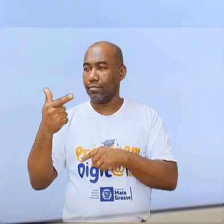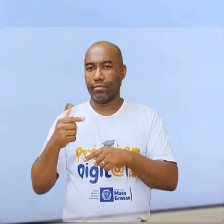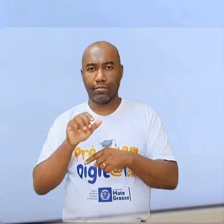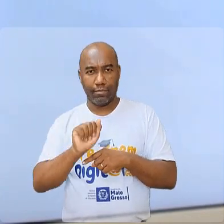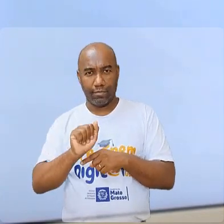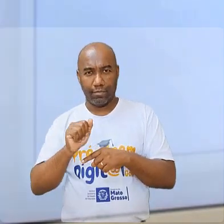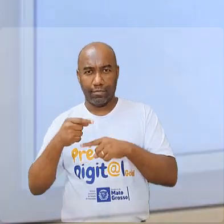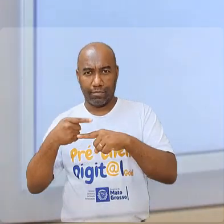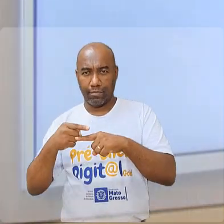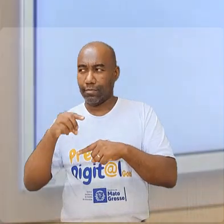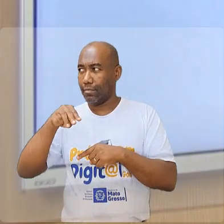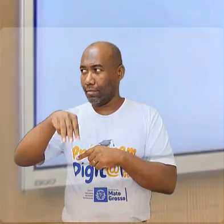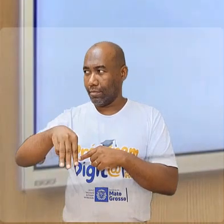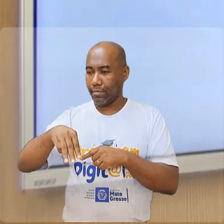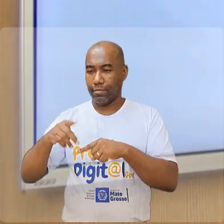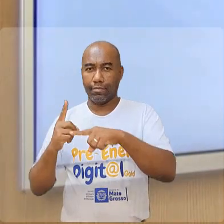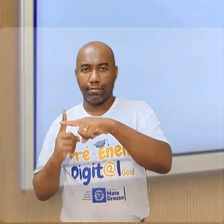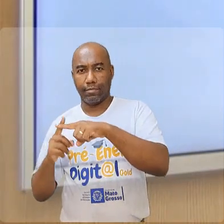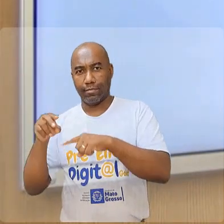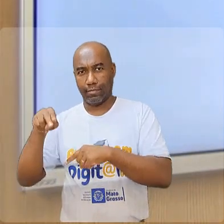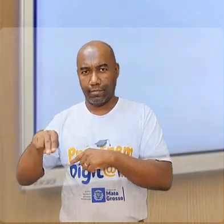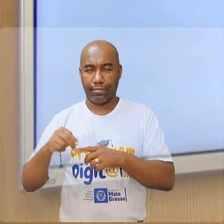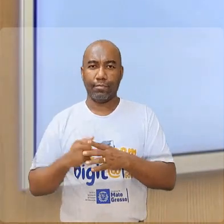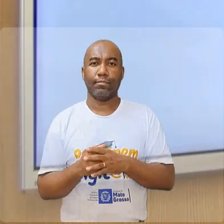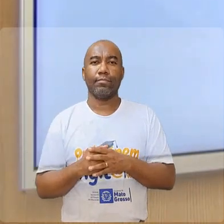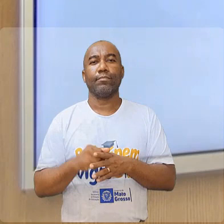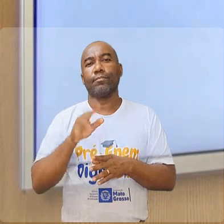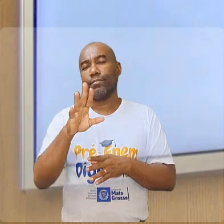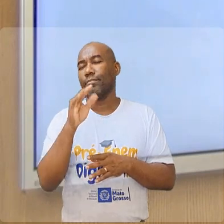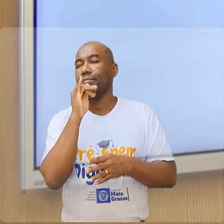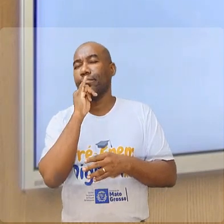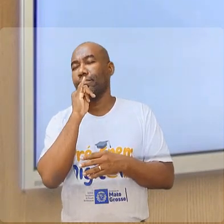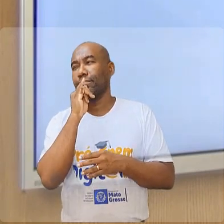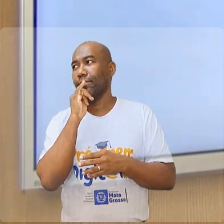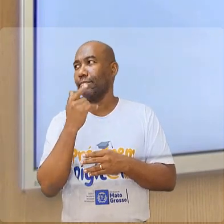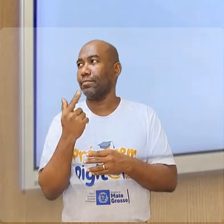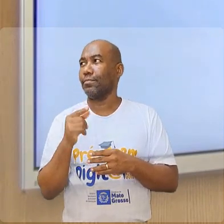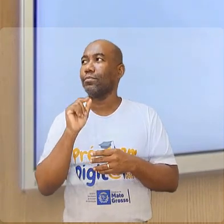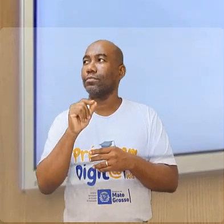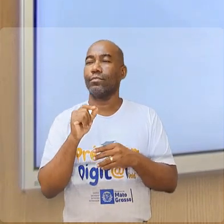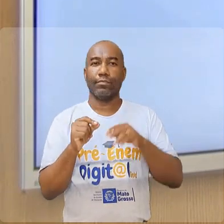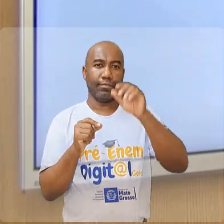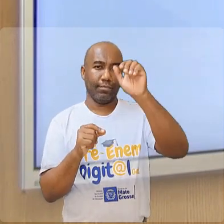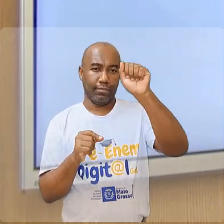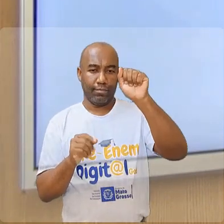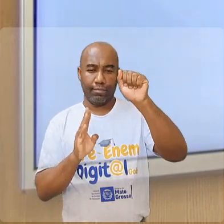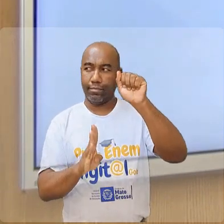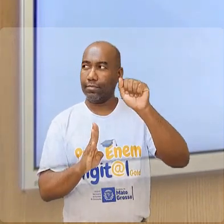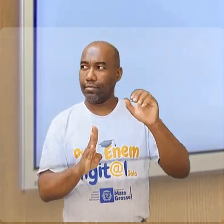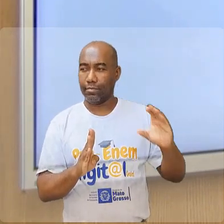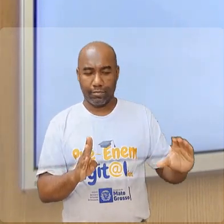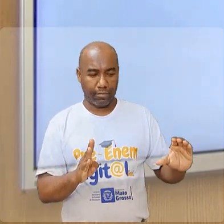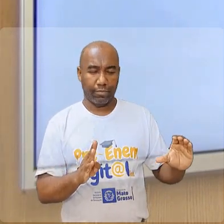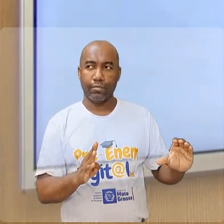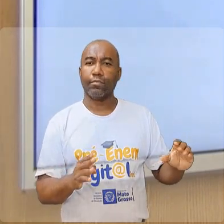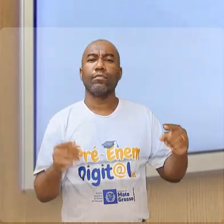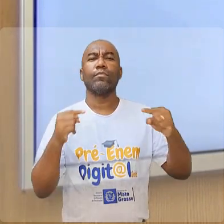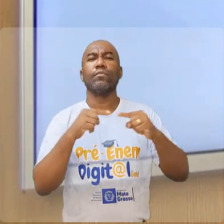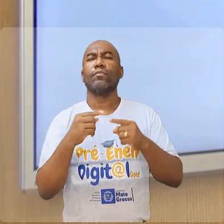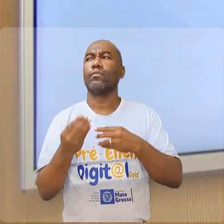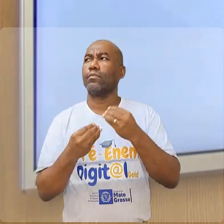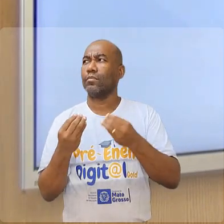agora pela atenção Eu imagino a esse aqui é o verso só tal a maiúsculo